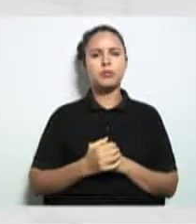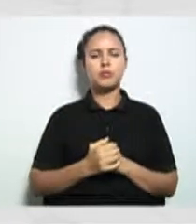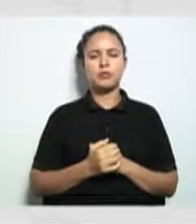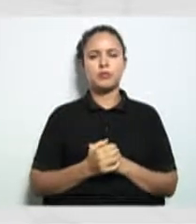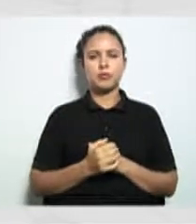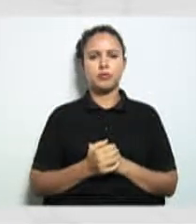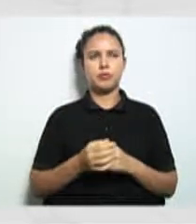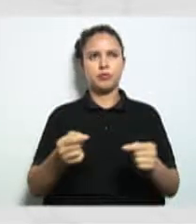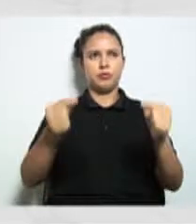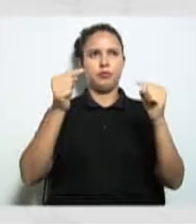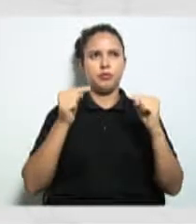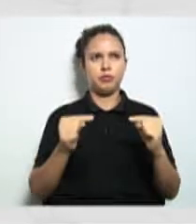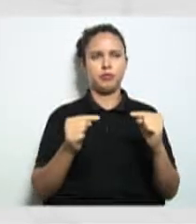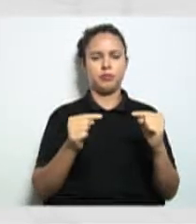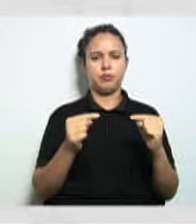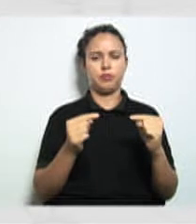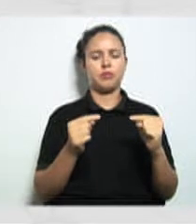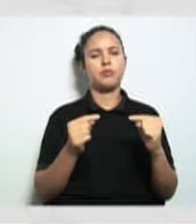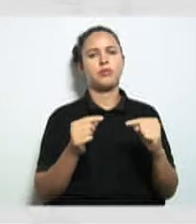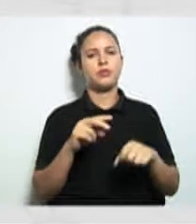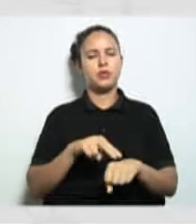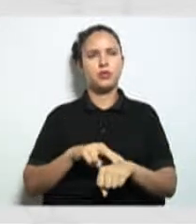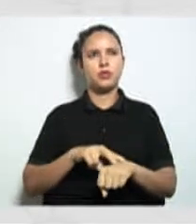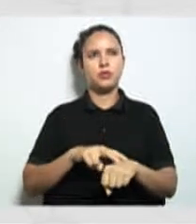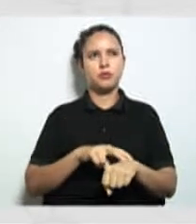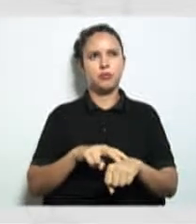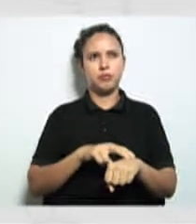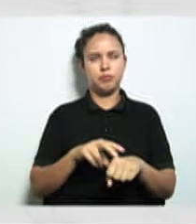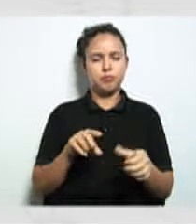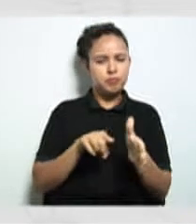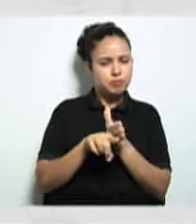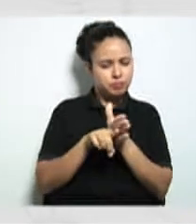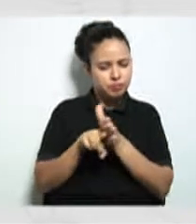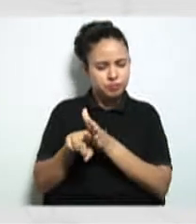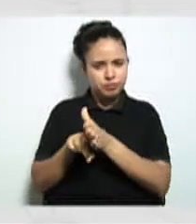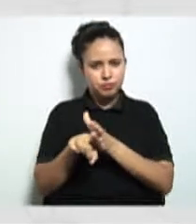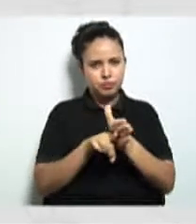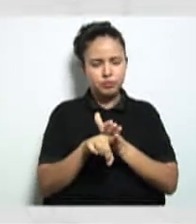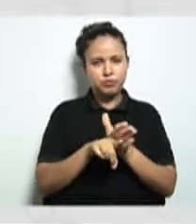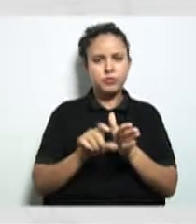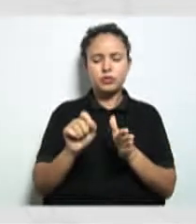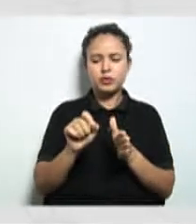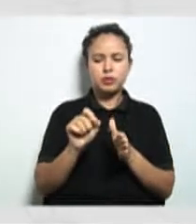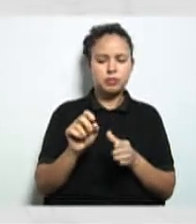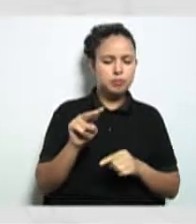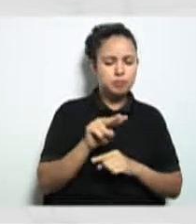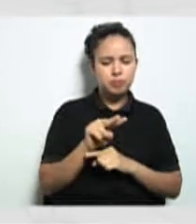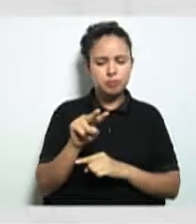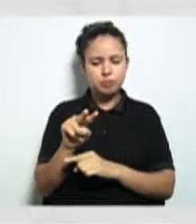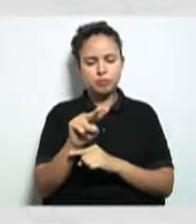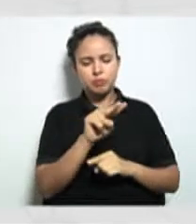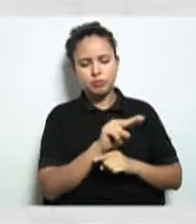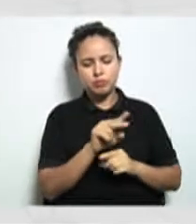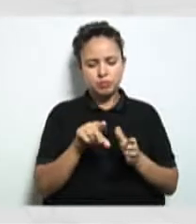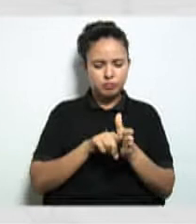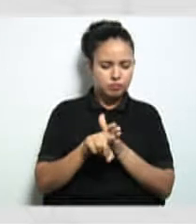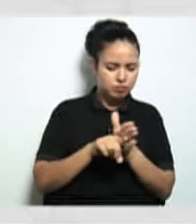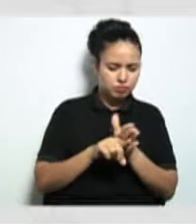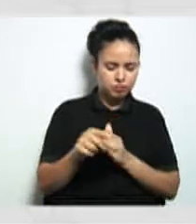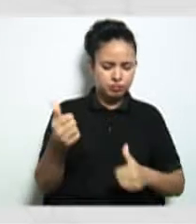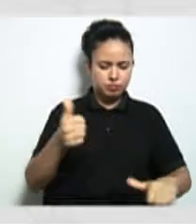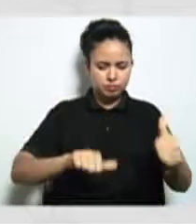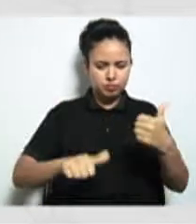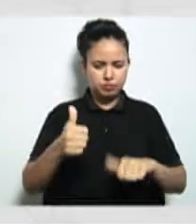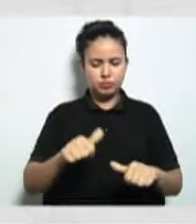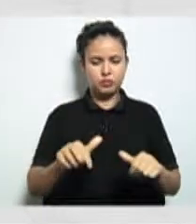A análise, que consiste no processo pelo qual o pesquisador avalia o que foi observado. Então, ele observou